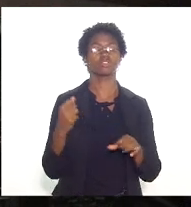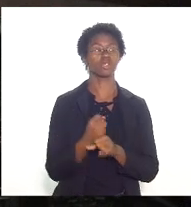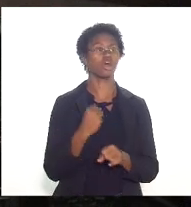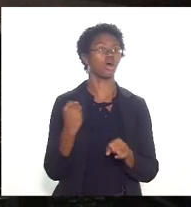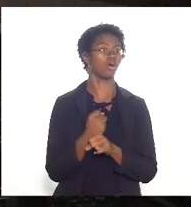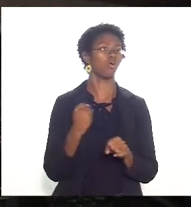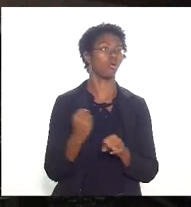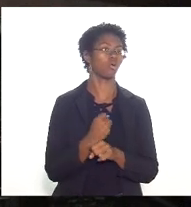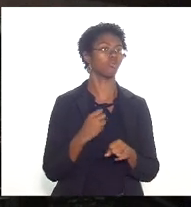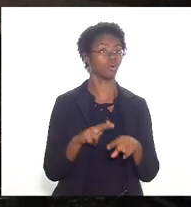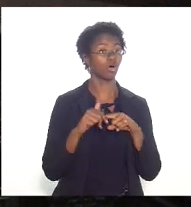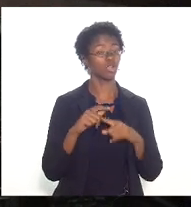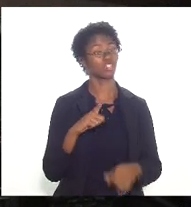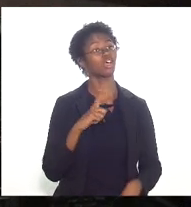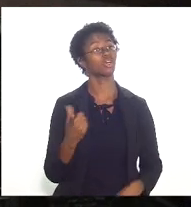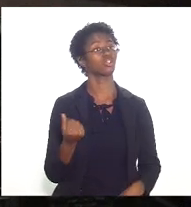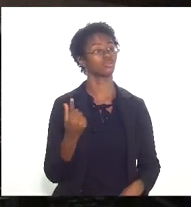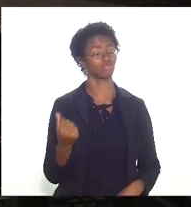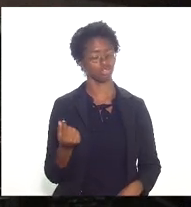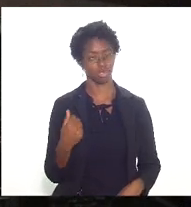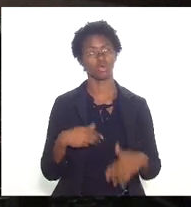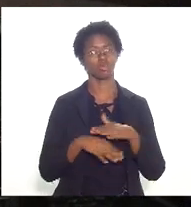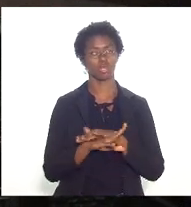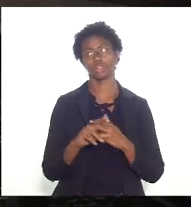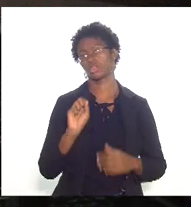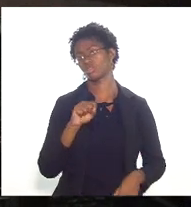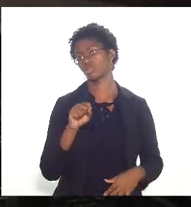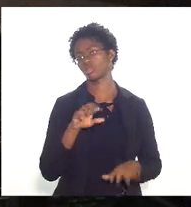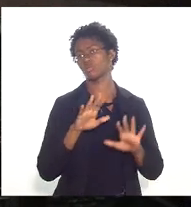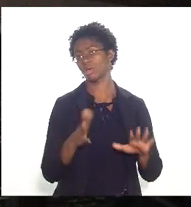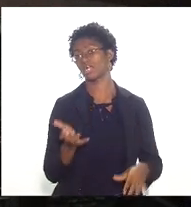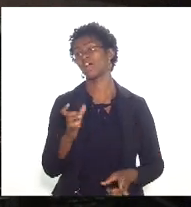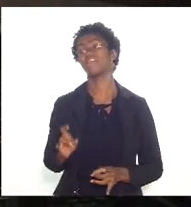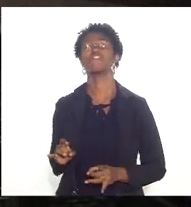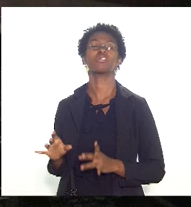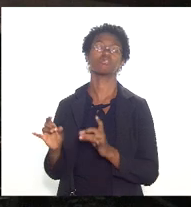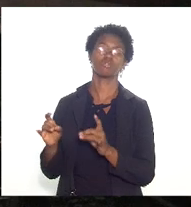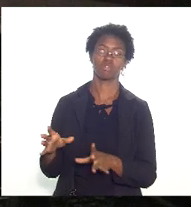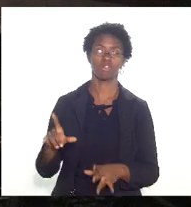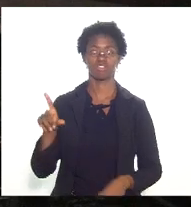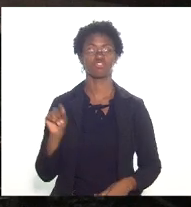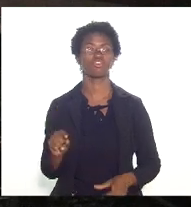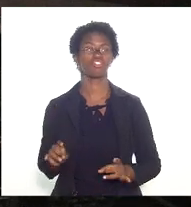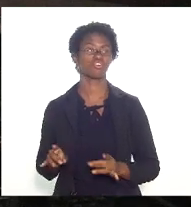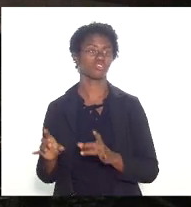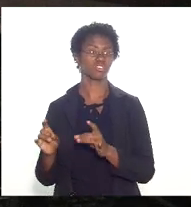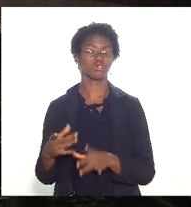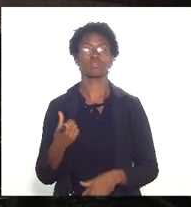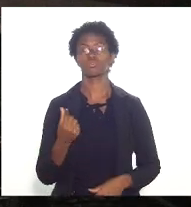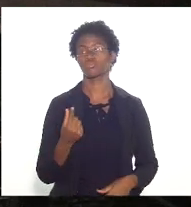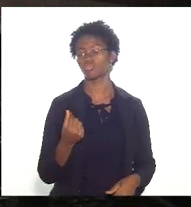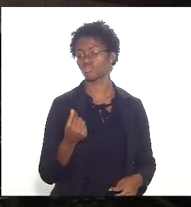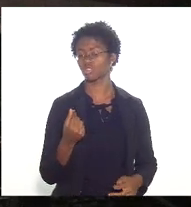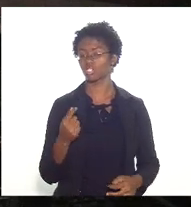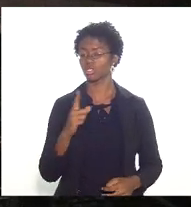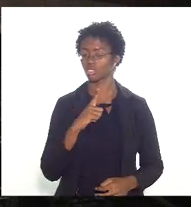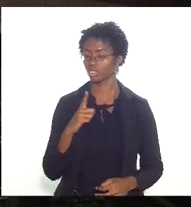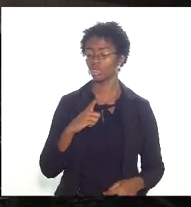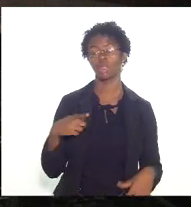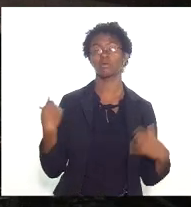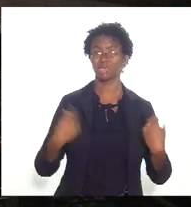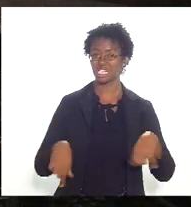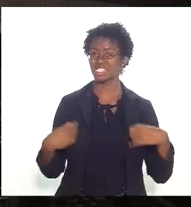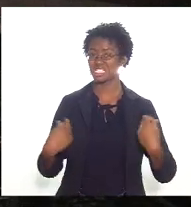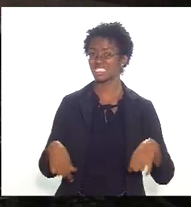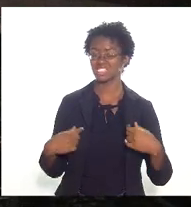da Cedae que tem dinheiro que tem dinheiro em caixa por conta dessa privatização o dinheiro da senhora tem que estar em tubo no chão Governador Paulo